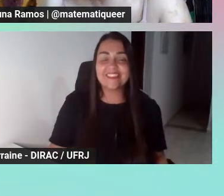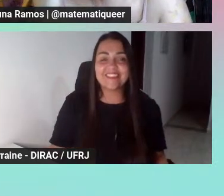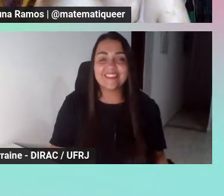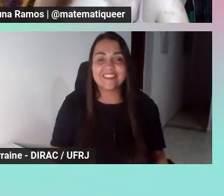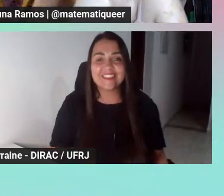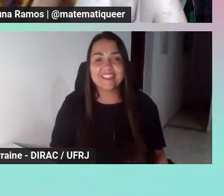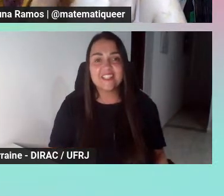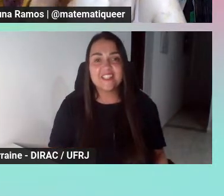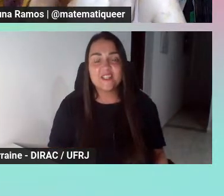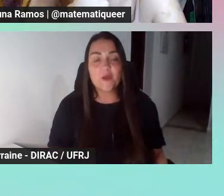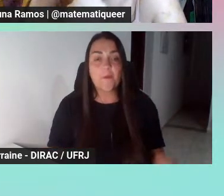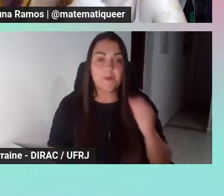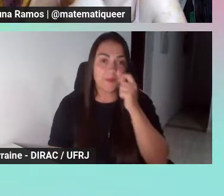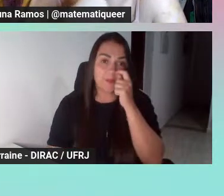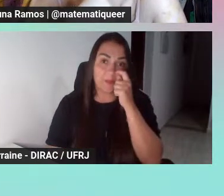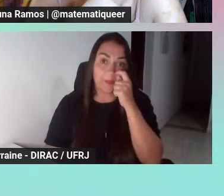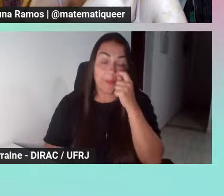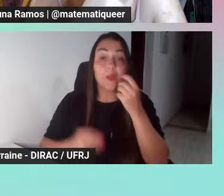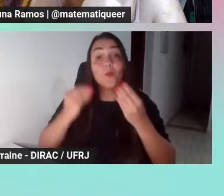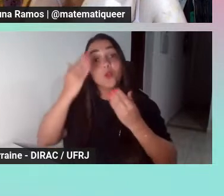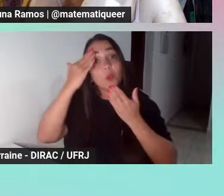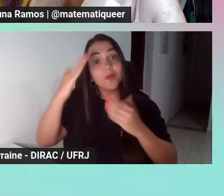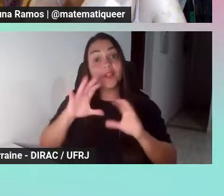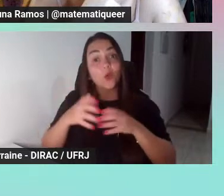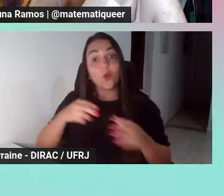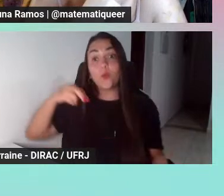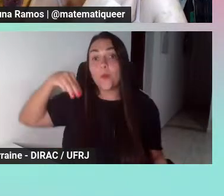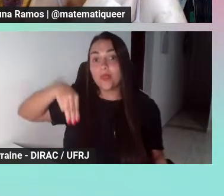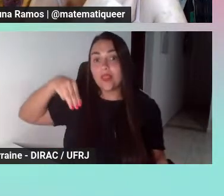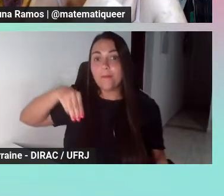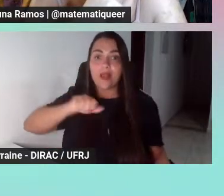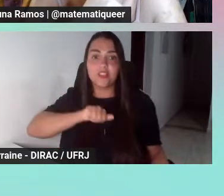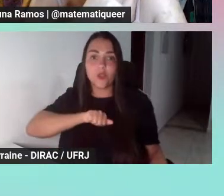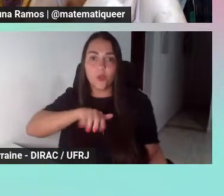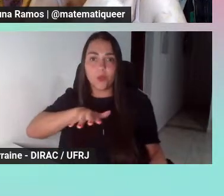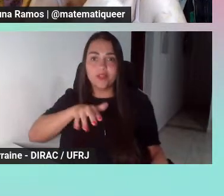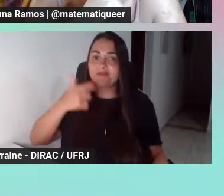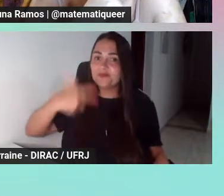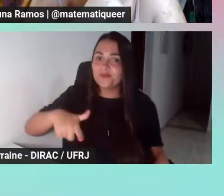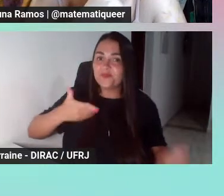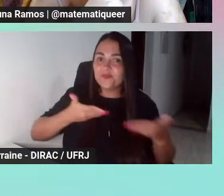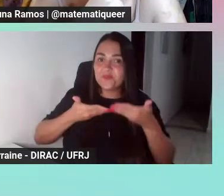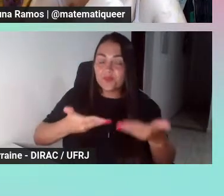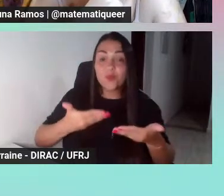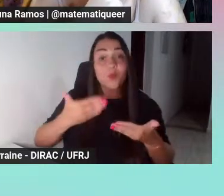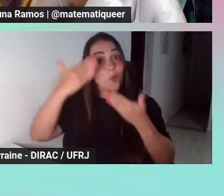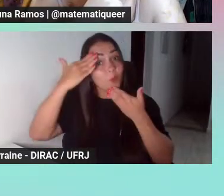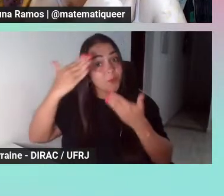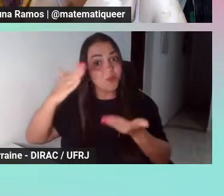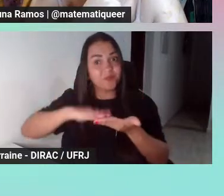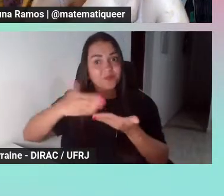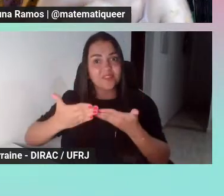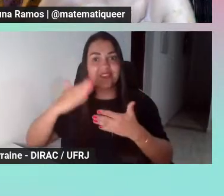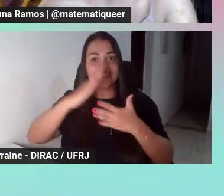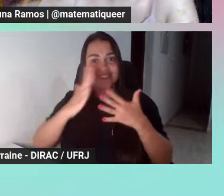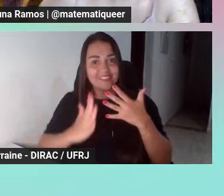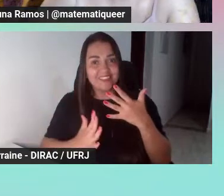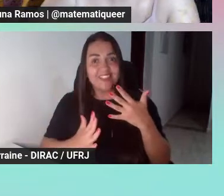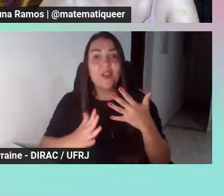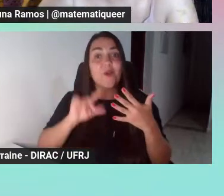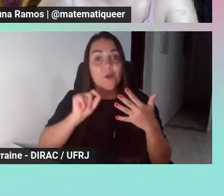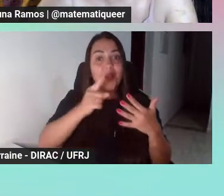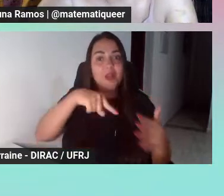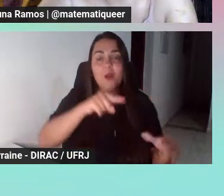Eu queria agradecer ao Matemático e mais uma vez pelo convite, agradecer às intérpretes por levarem a nossa